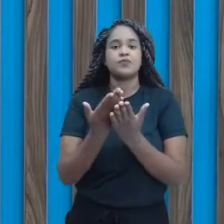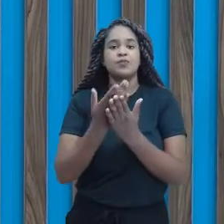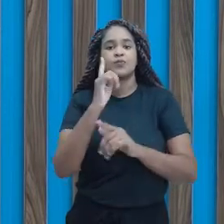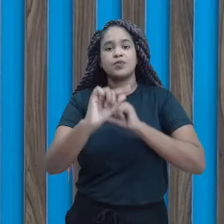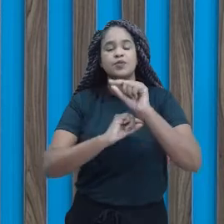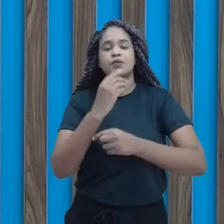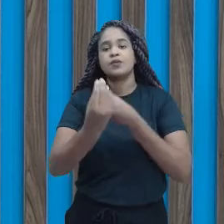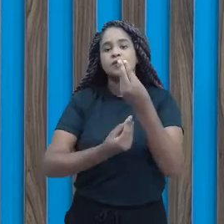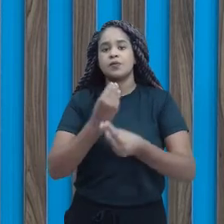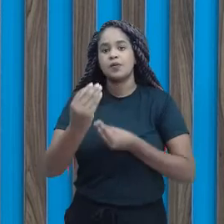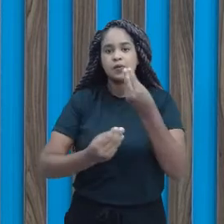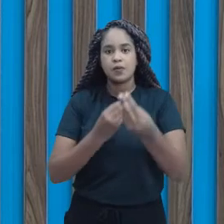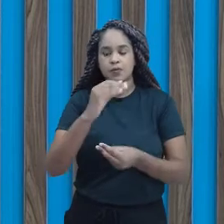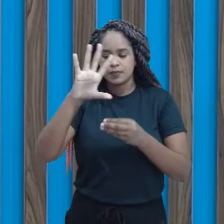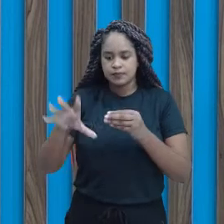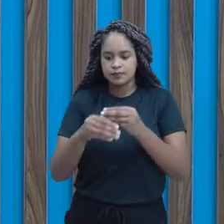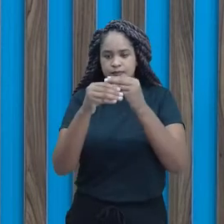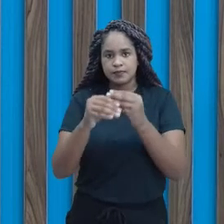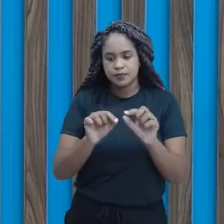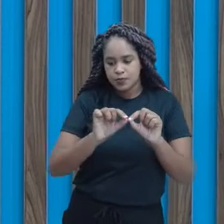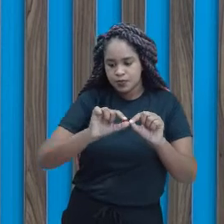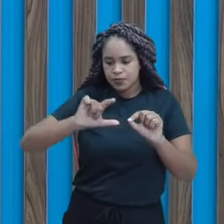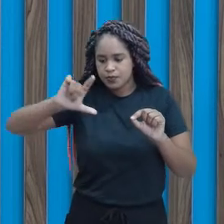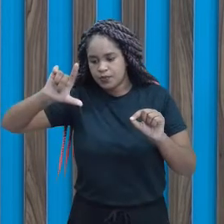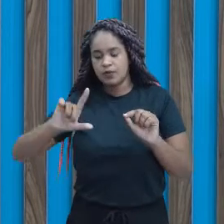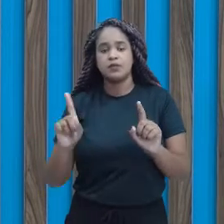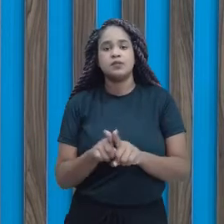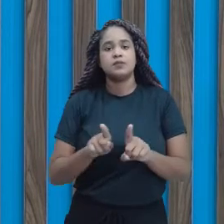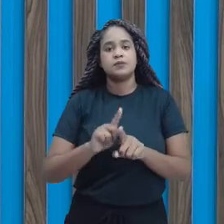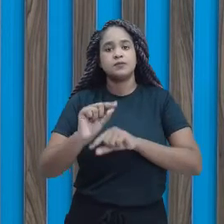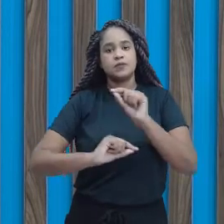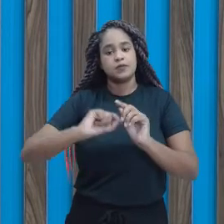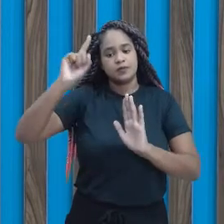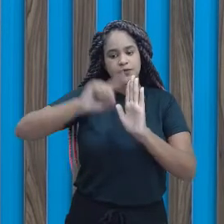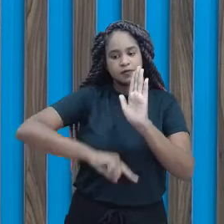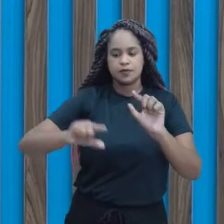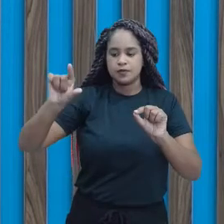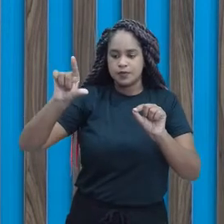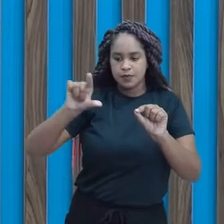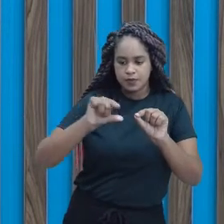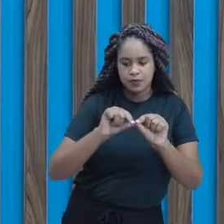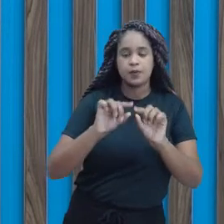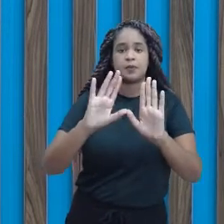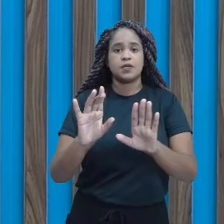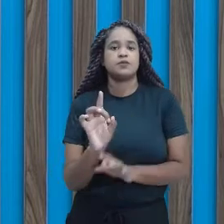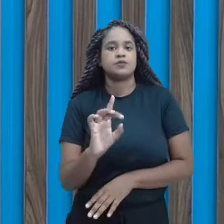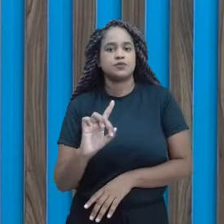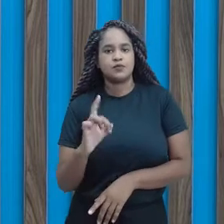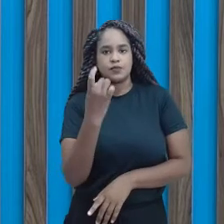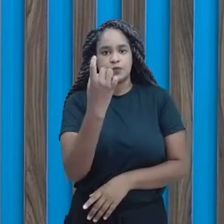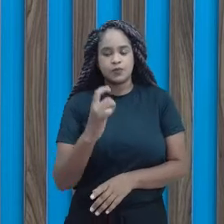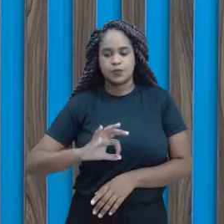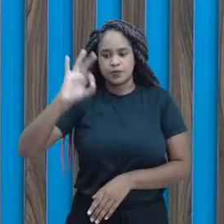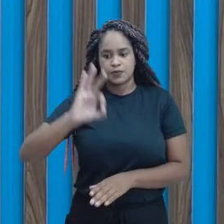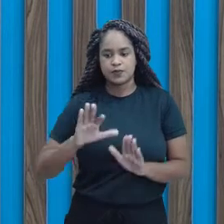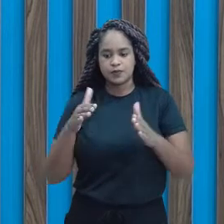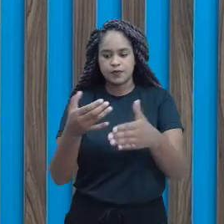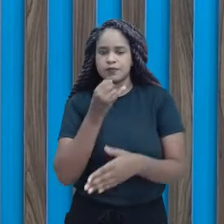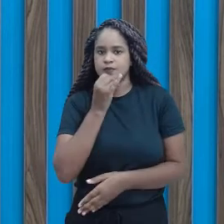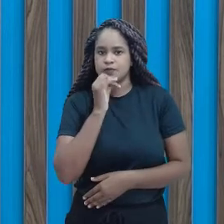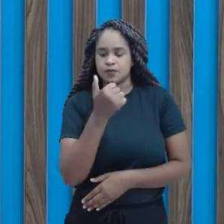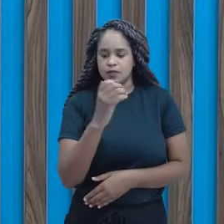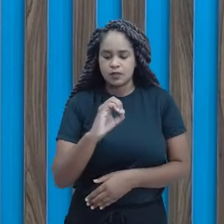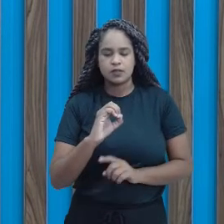essa relação de aumento, mas a gente viu aí o aumento e o desconto em apenas uma única porcentagem. Vai ter um aumento